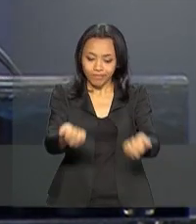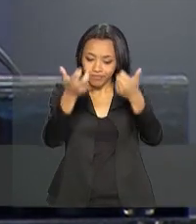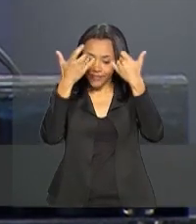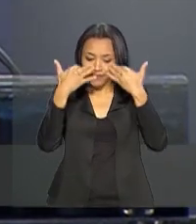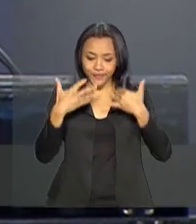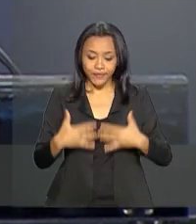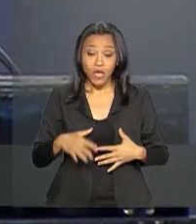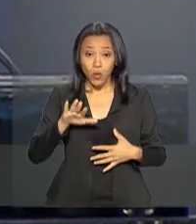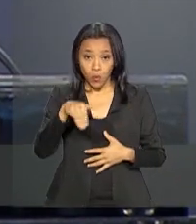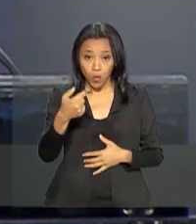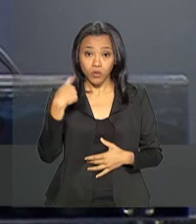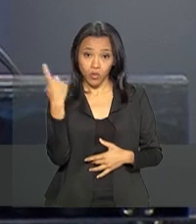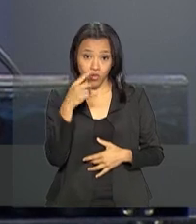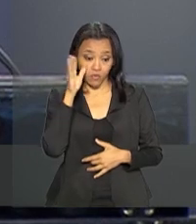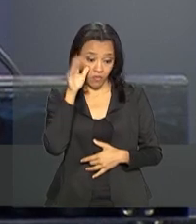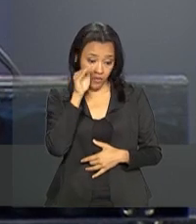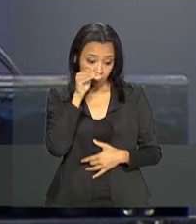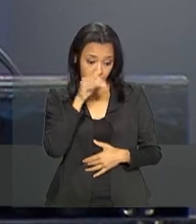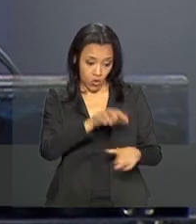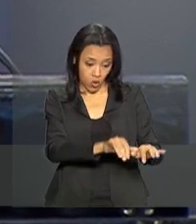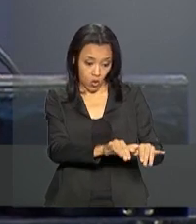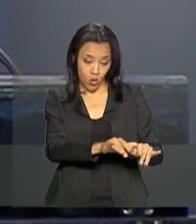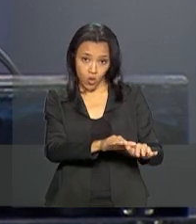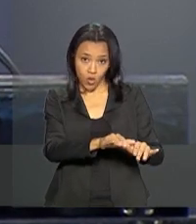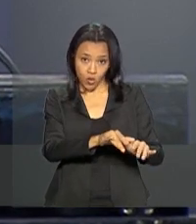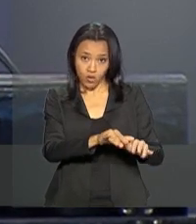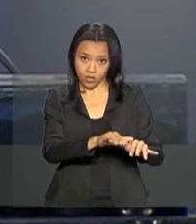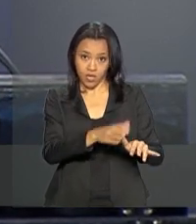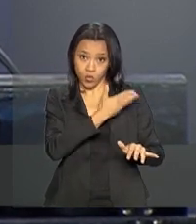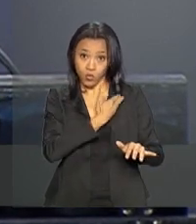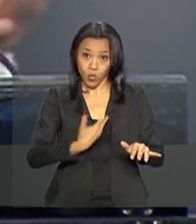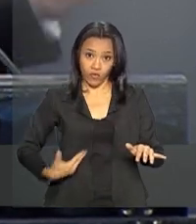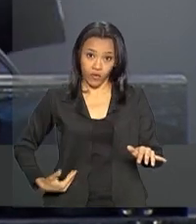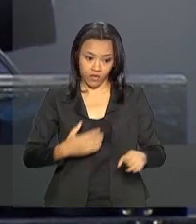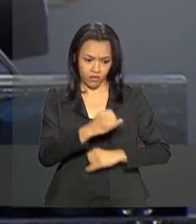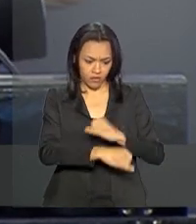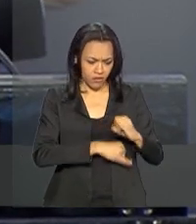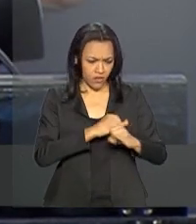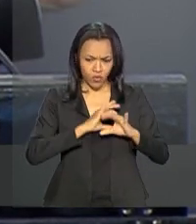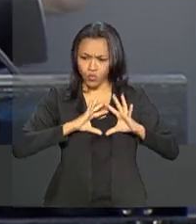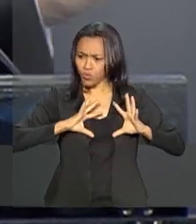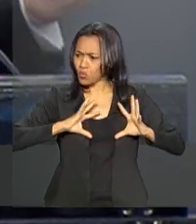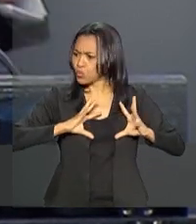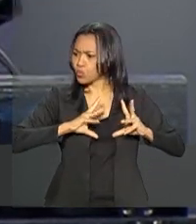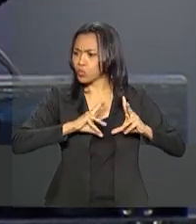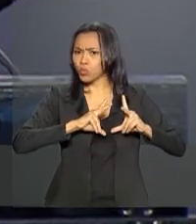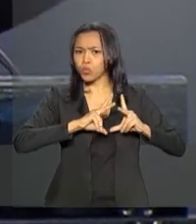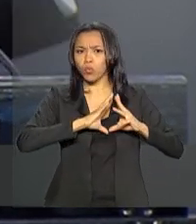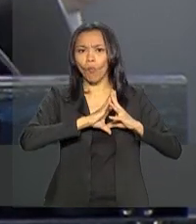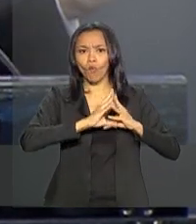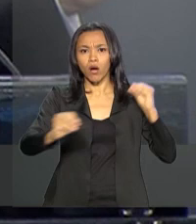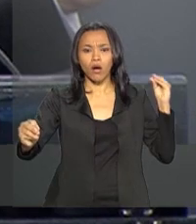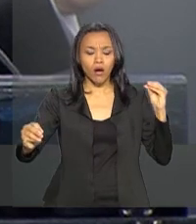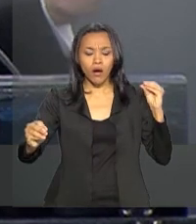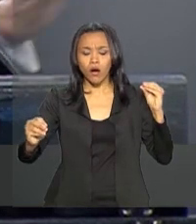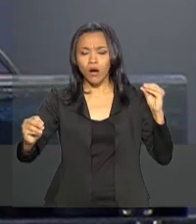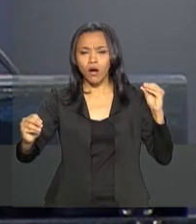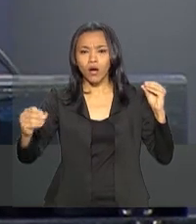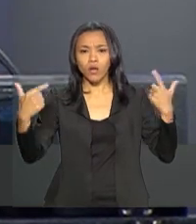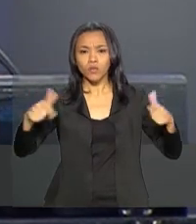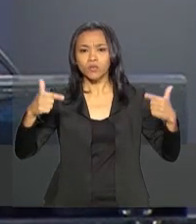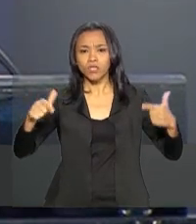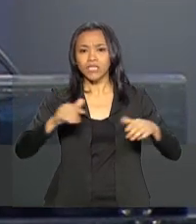os computadores, elencadores, naturalmente, dos programas de governo, tudo tinha sido apagado, não havia absolutamente nada.